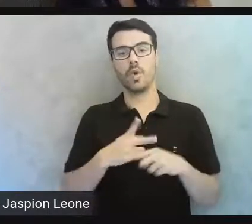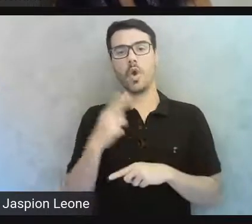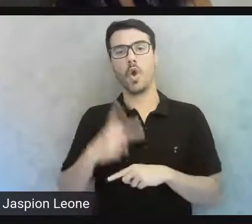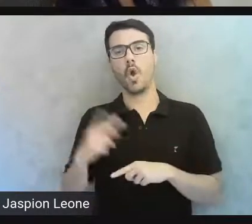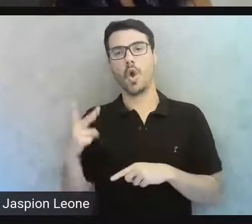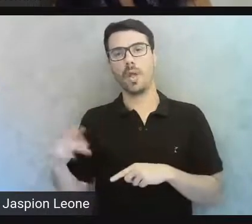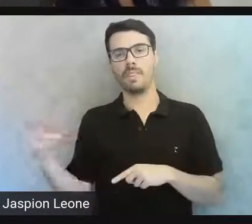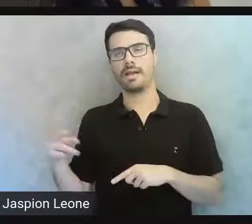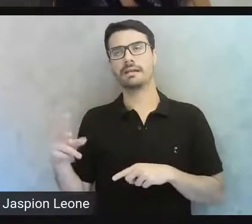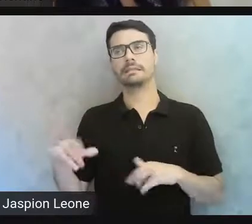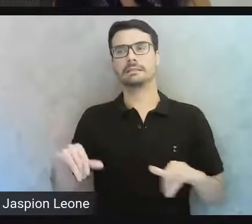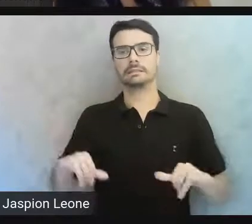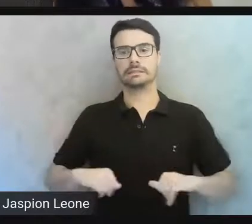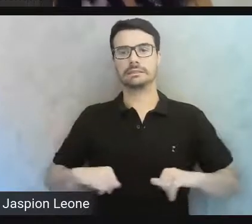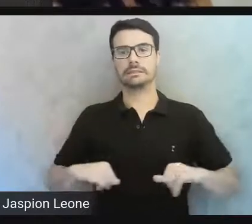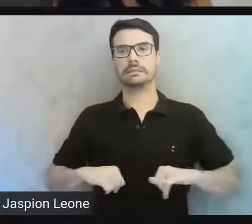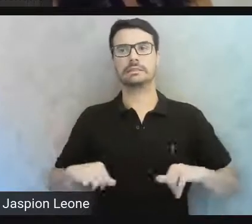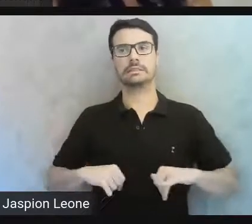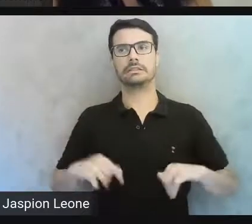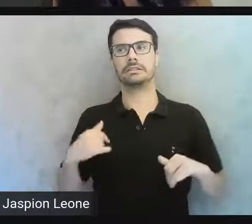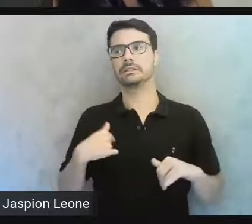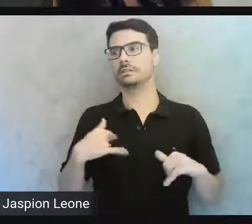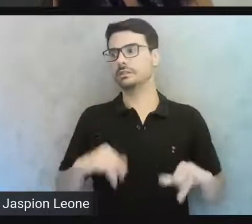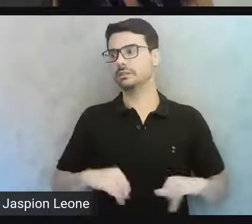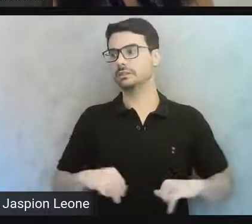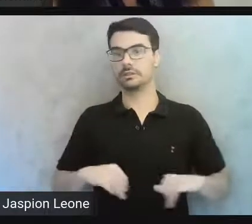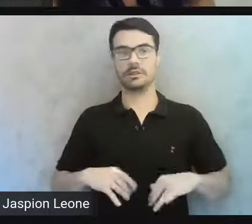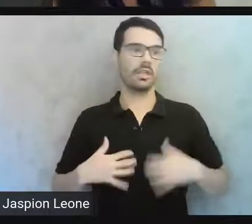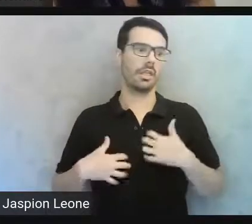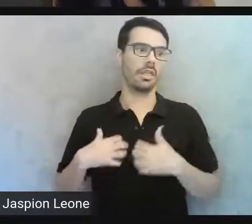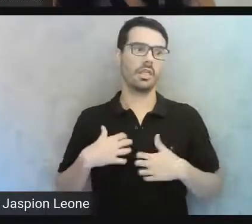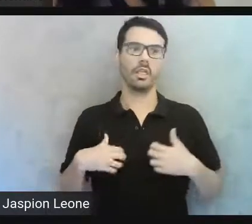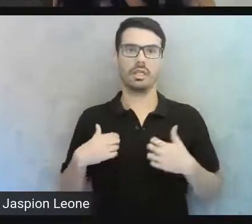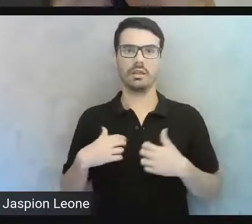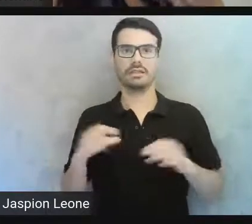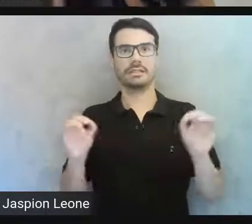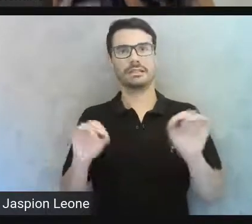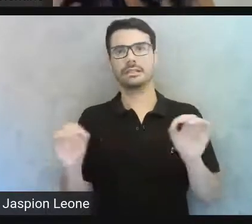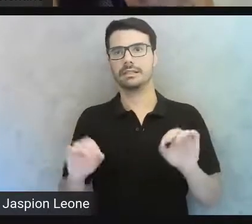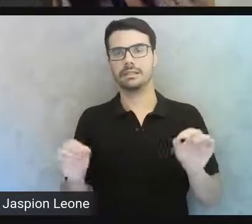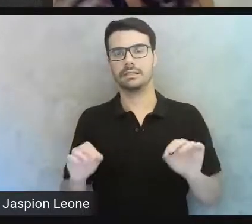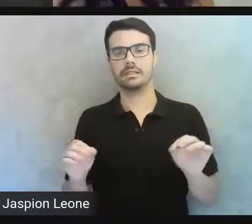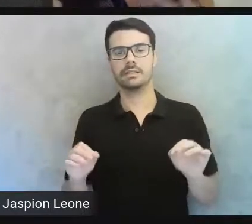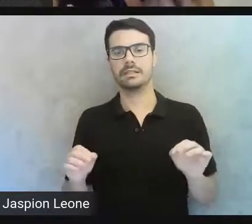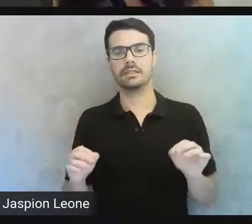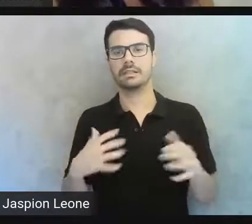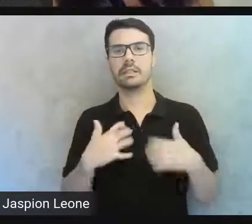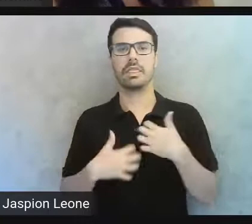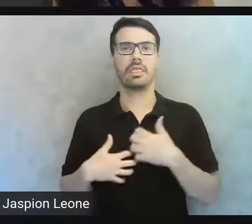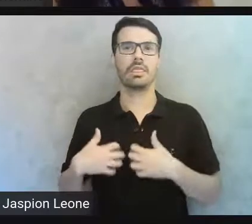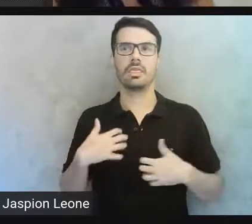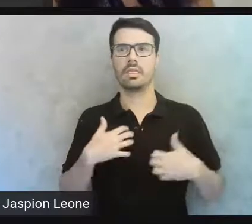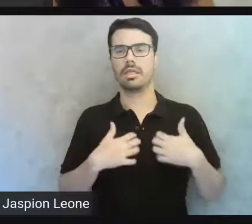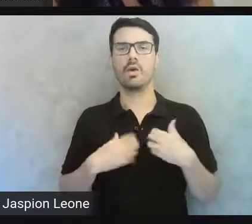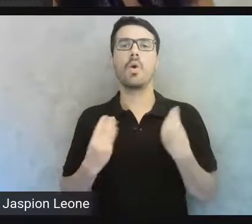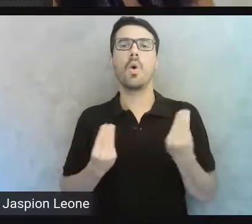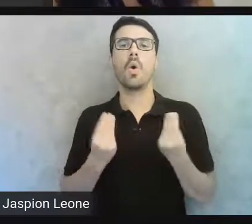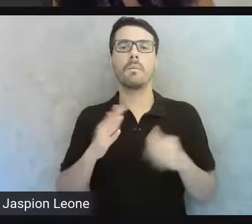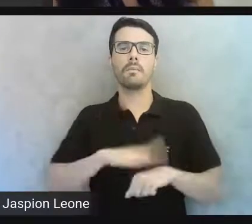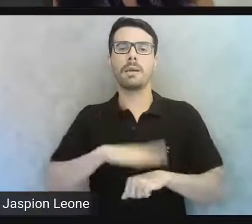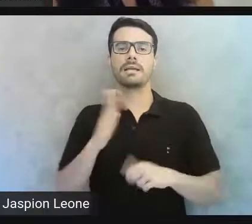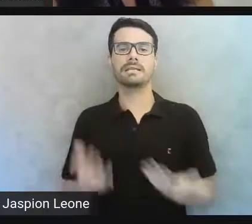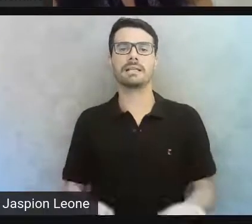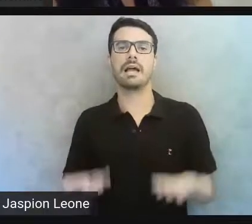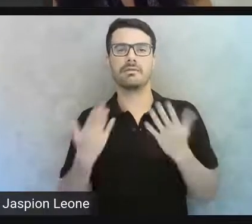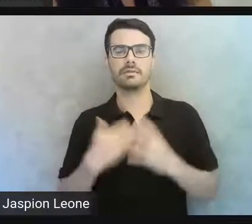ser sofrido e eu vou passar perrengue, né? E ninguém quer passar perrengue. Então, assim, o que você acha que dá para fazer para esse processo ficar mais leve, né? Mais